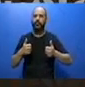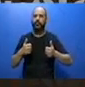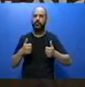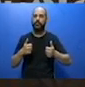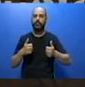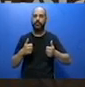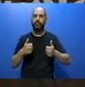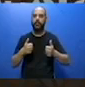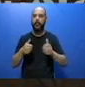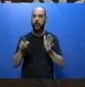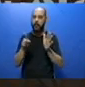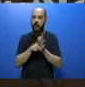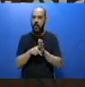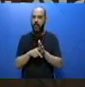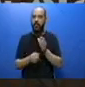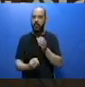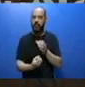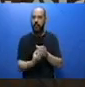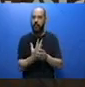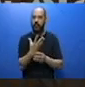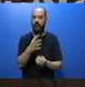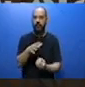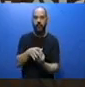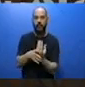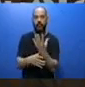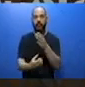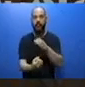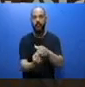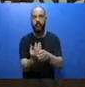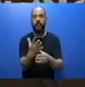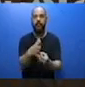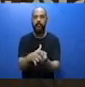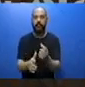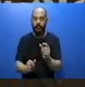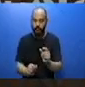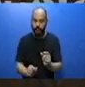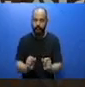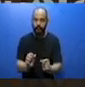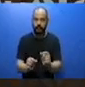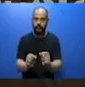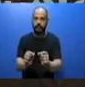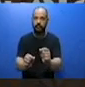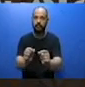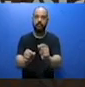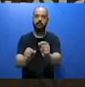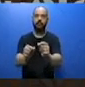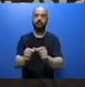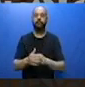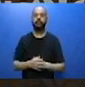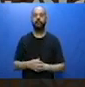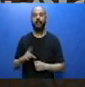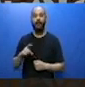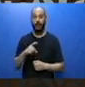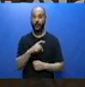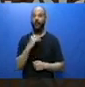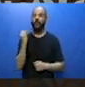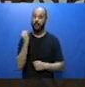própria para a produção das nossas hortaliças. Olha como a minhoca é importante.